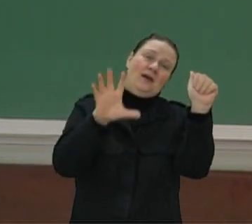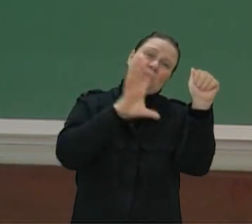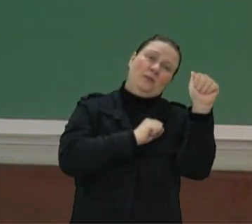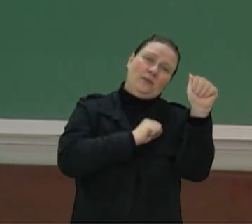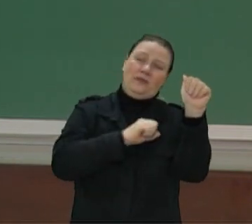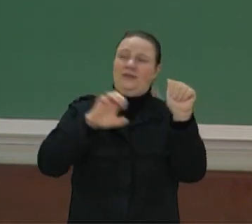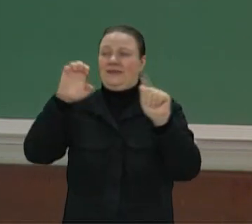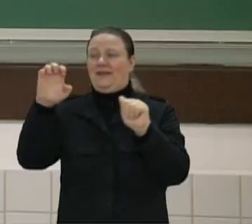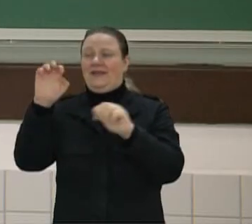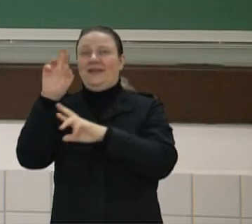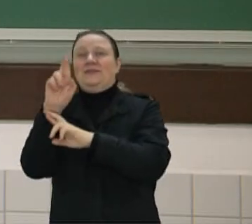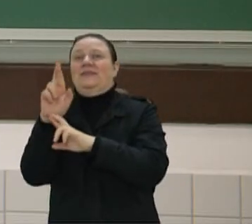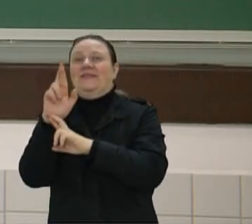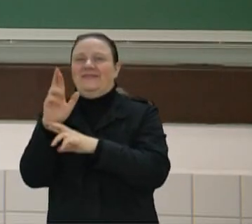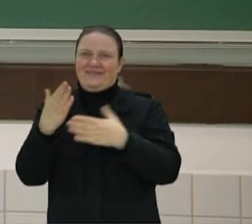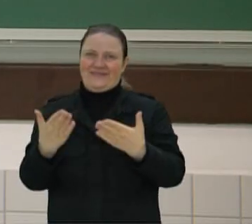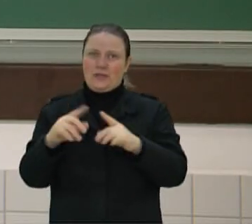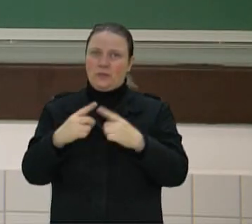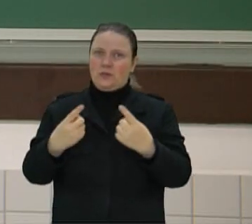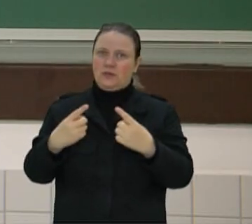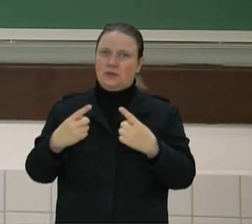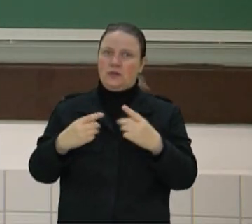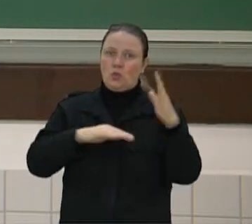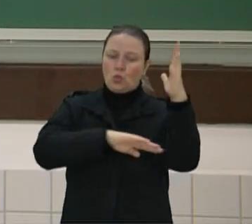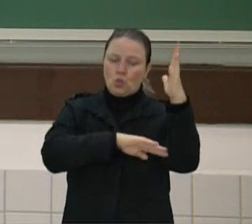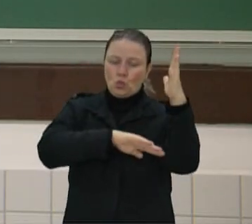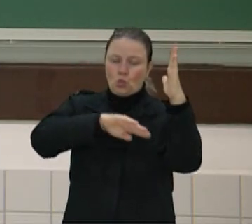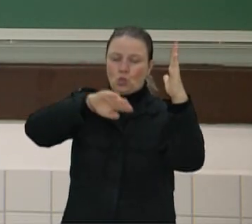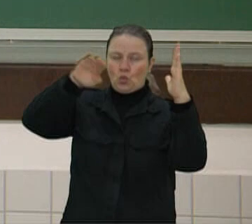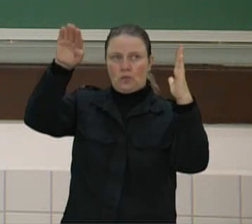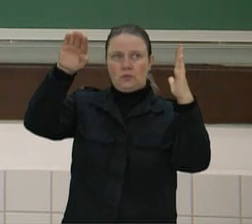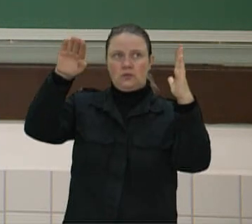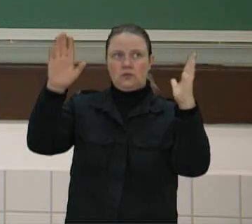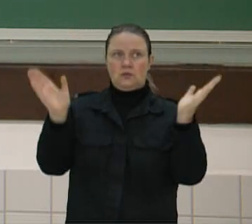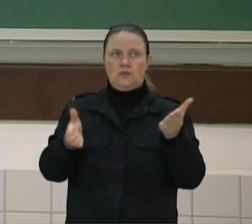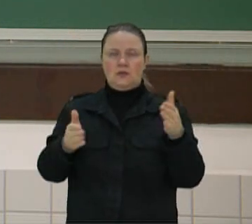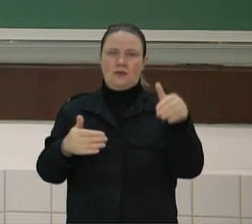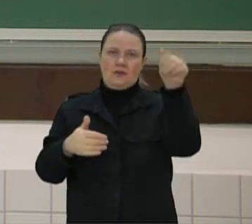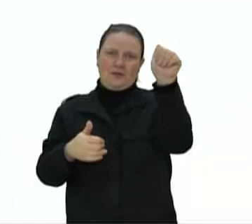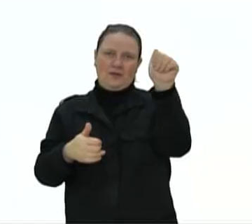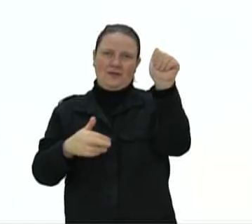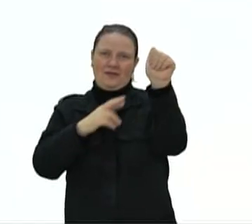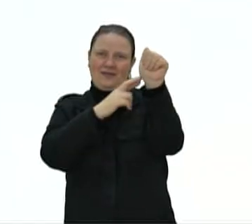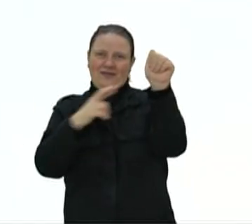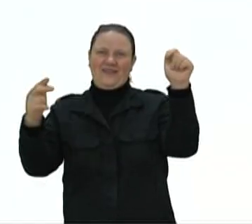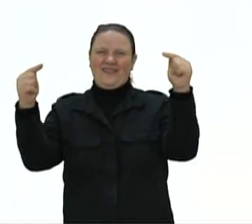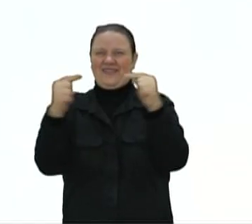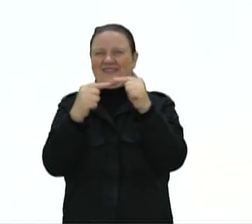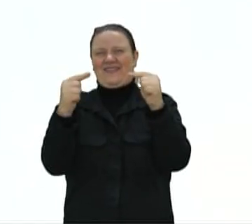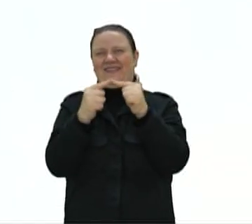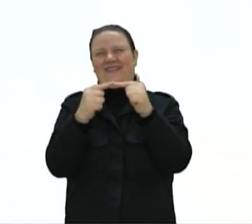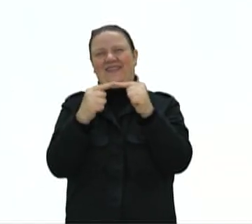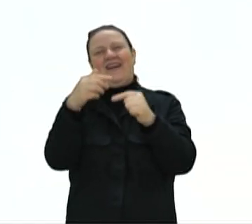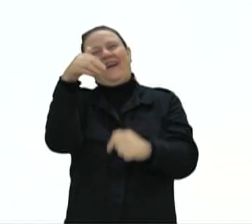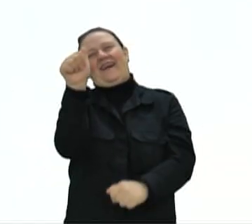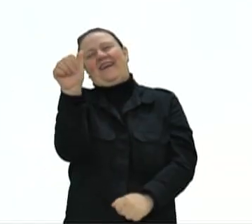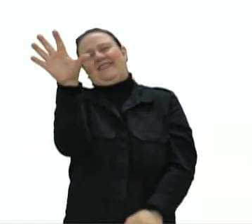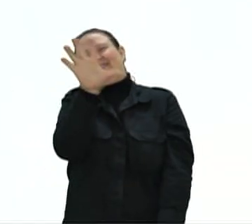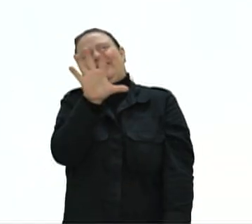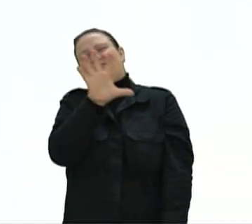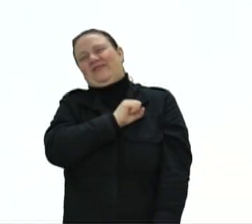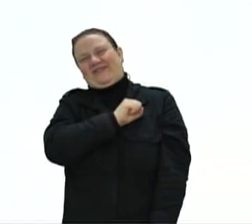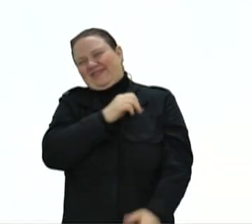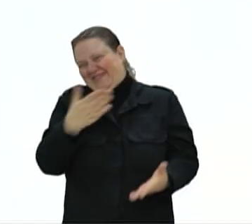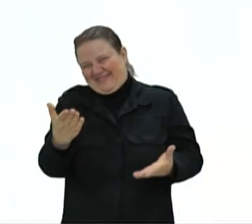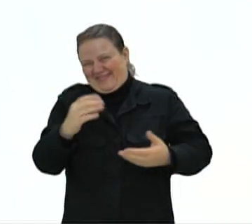de esperança, mas a minha função é uma função crescente, então hoje eu vou no amor. Hoje é o amor, pessoal. Tudo bem?